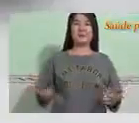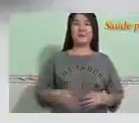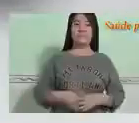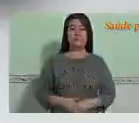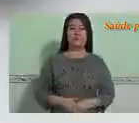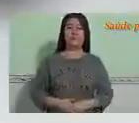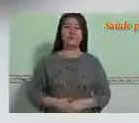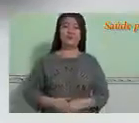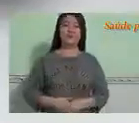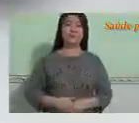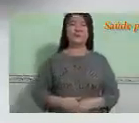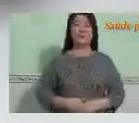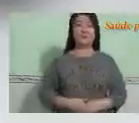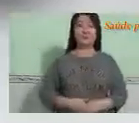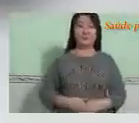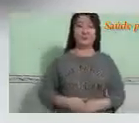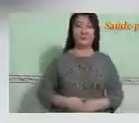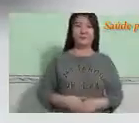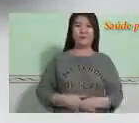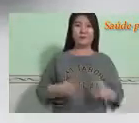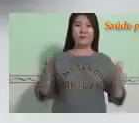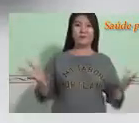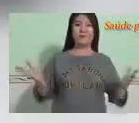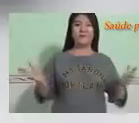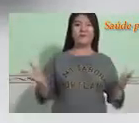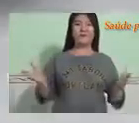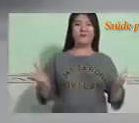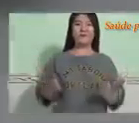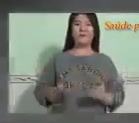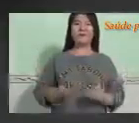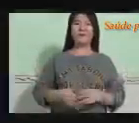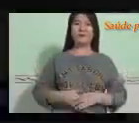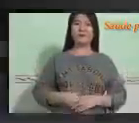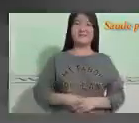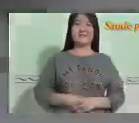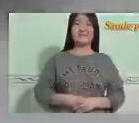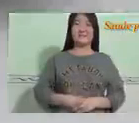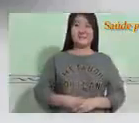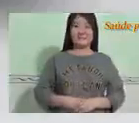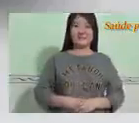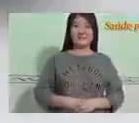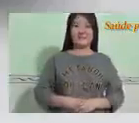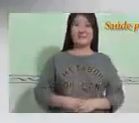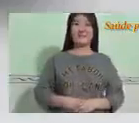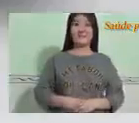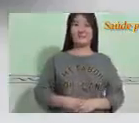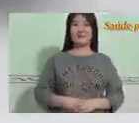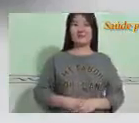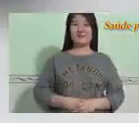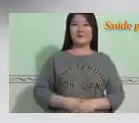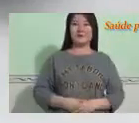Nesse período é importante manter o local do piercing sempre limpo e seco, pois é no primeiro mês que há um maior risco de